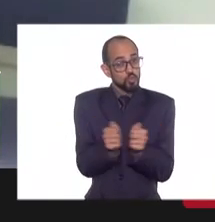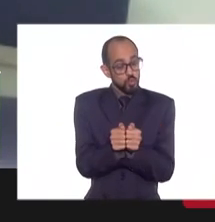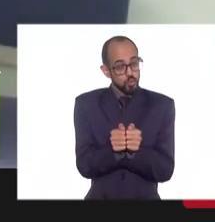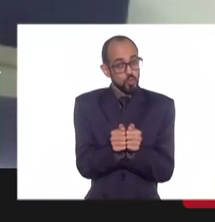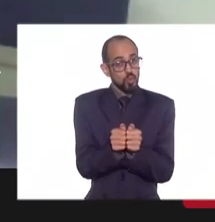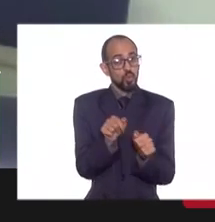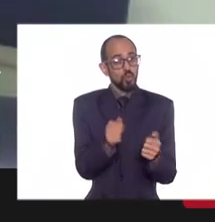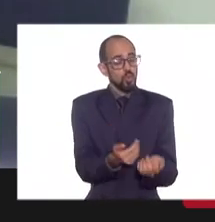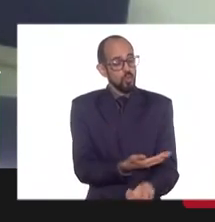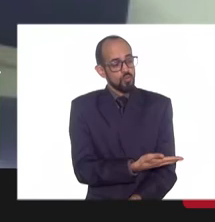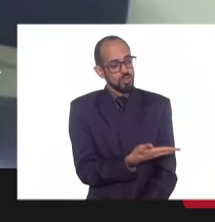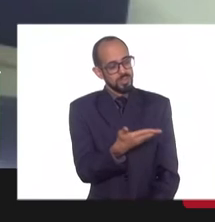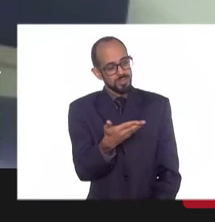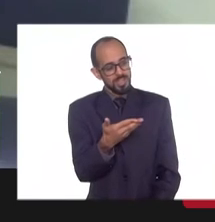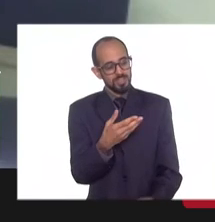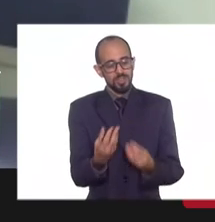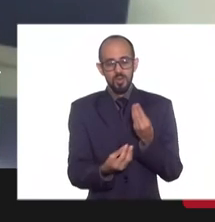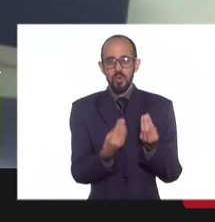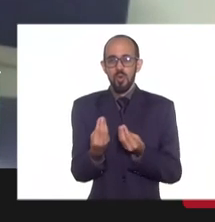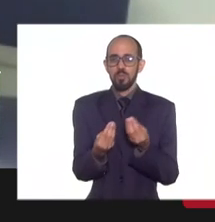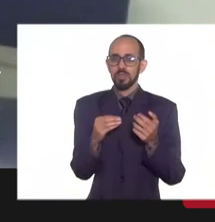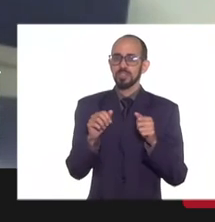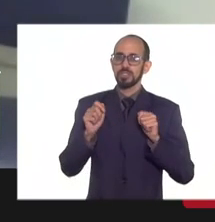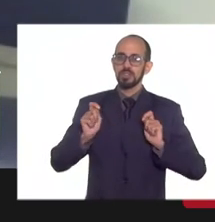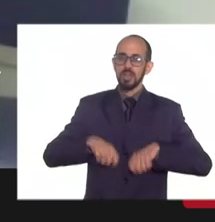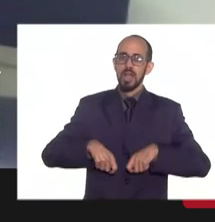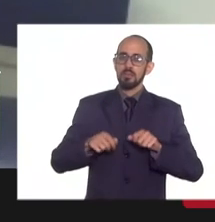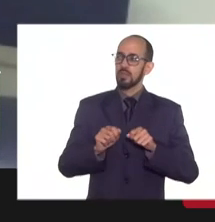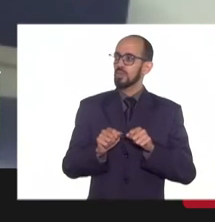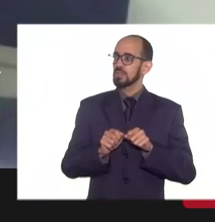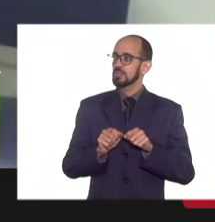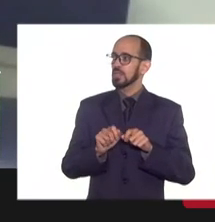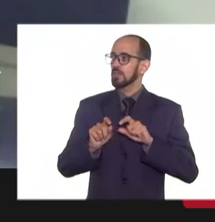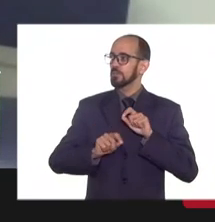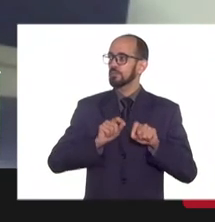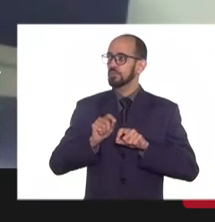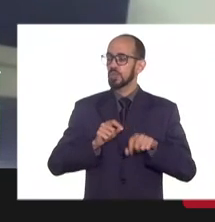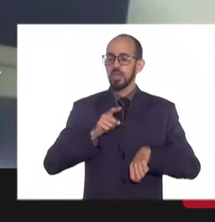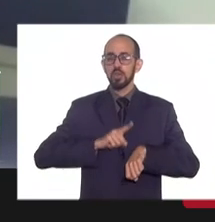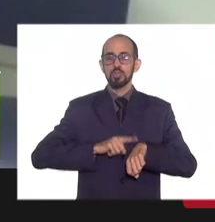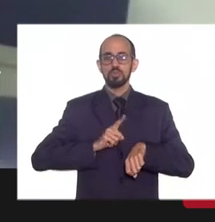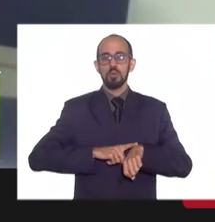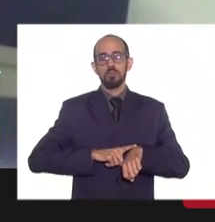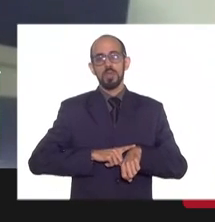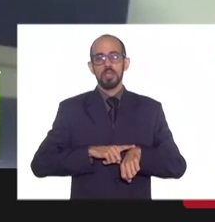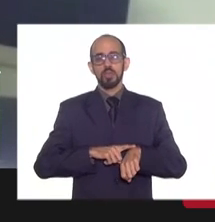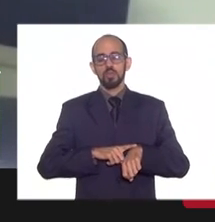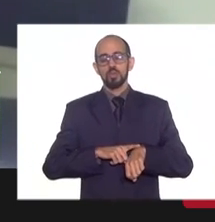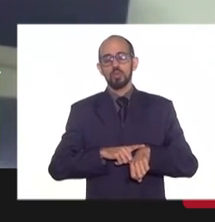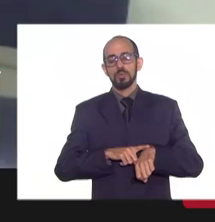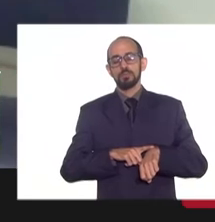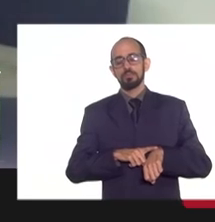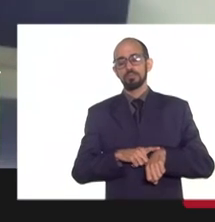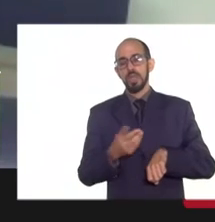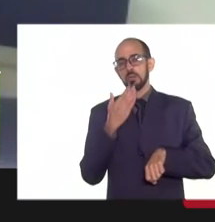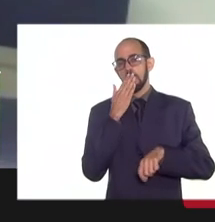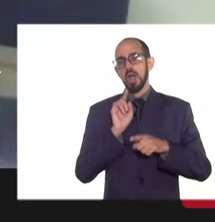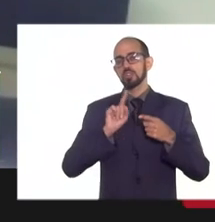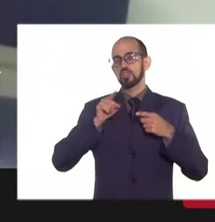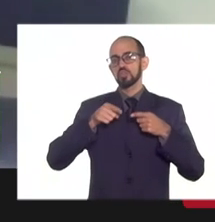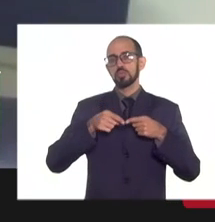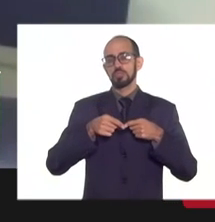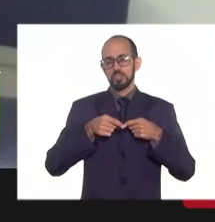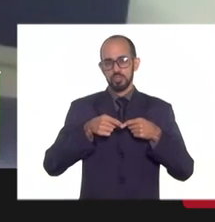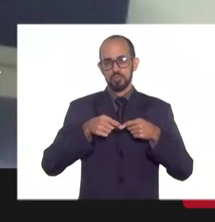com vocês como é que a gente pode fazer é é nesse momento né é que objetivos são